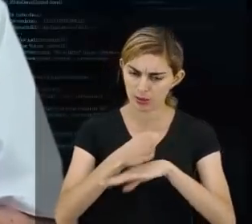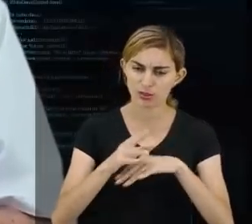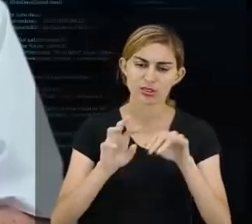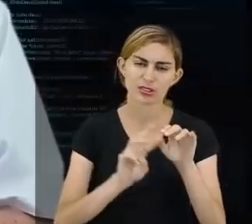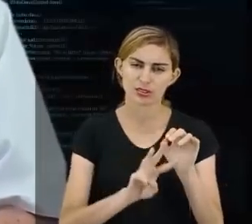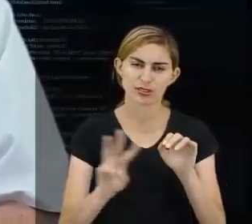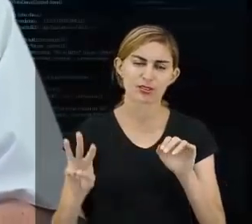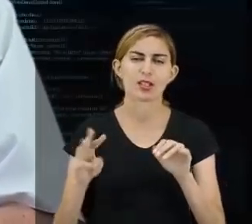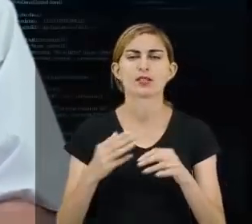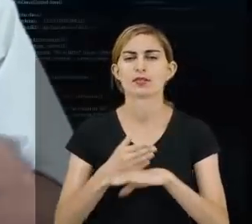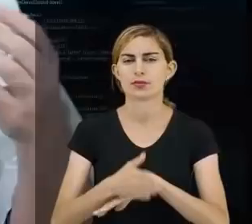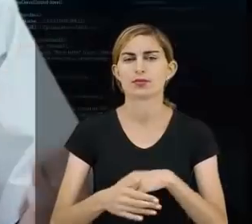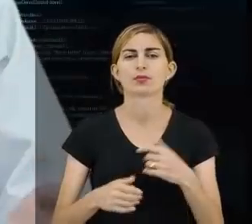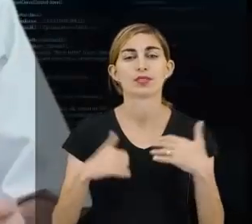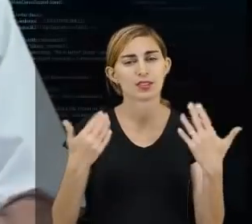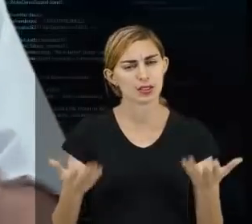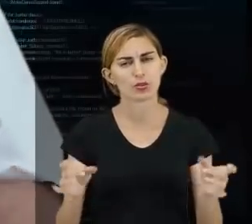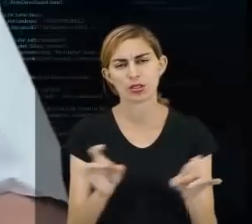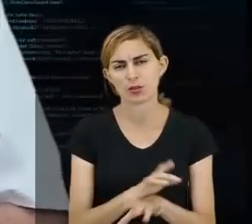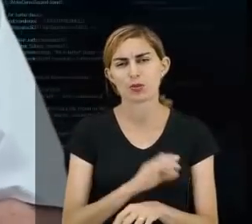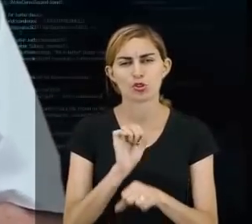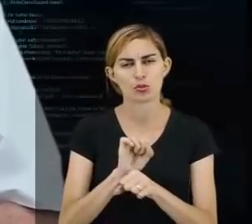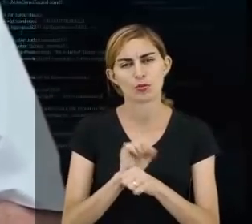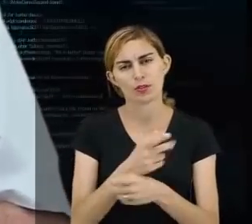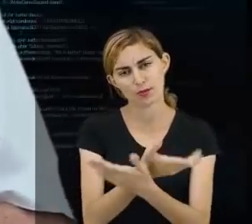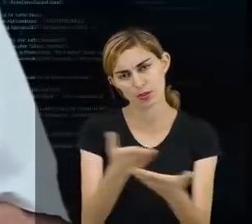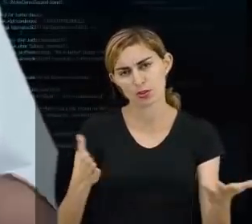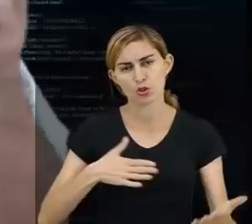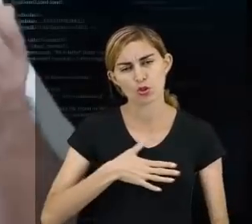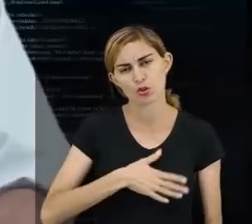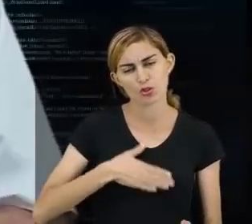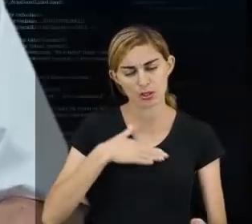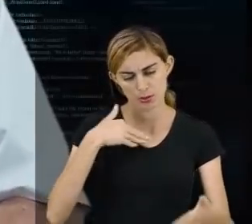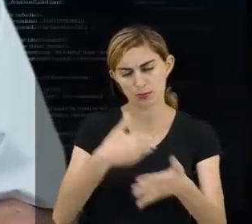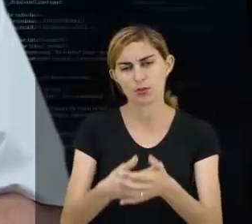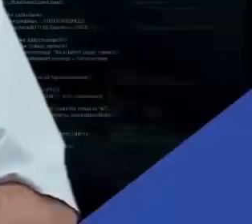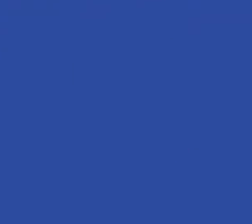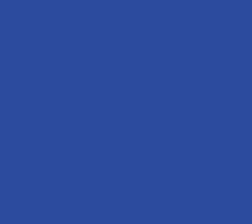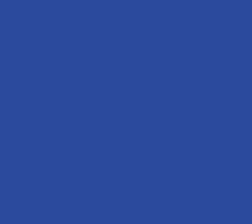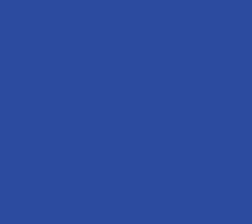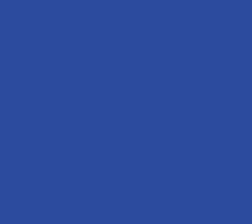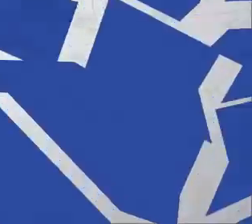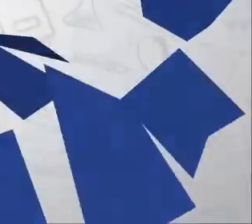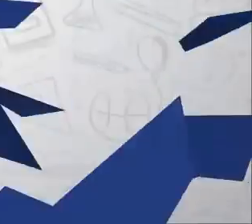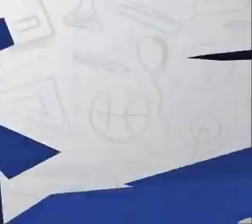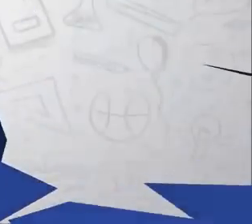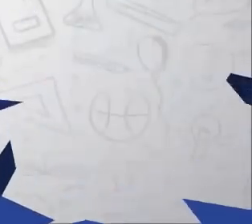sua casa, certo? Então, terminamos, espero que tenha gostado e até uma próxima.